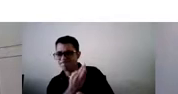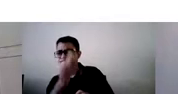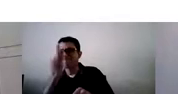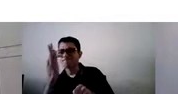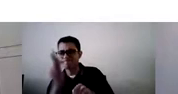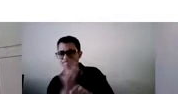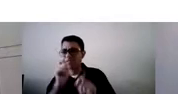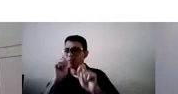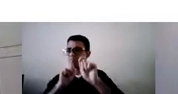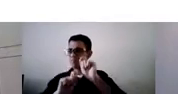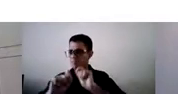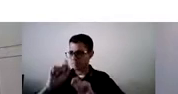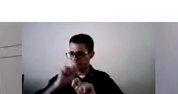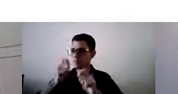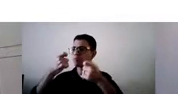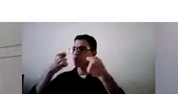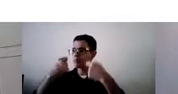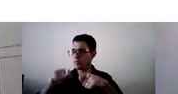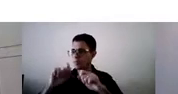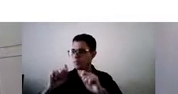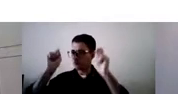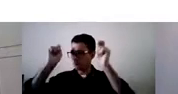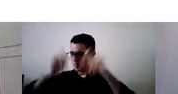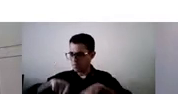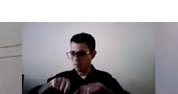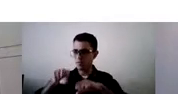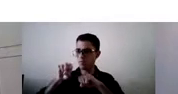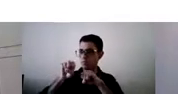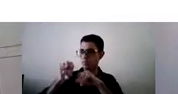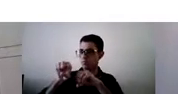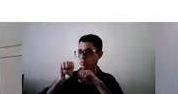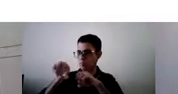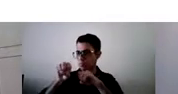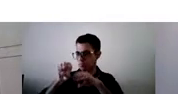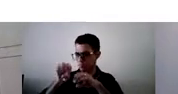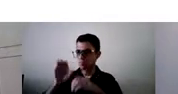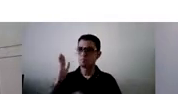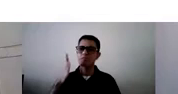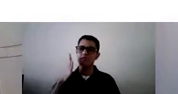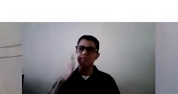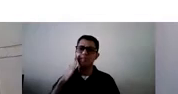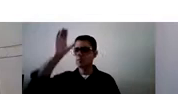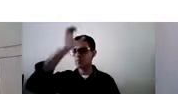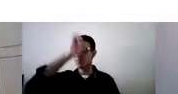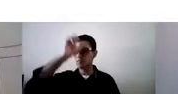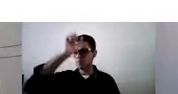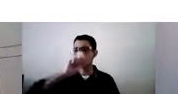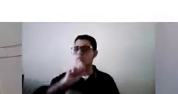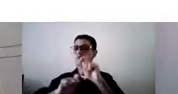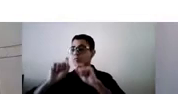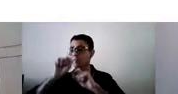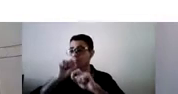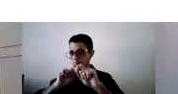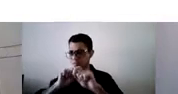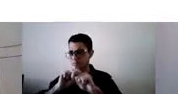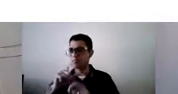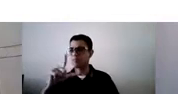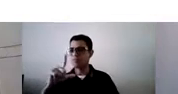turbinada exige a capacidade de ensinar o que se sabe. Isto é,